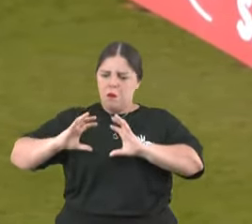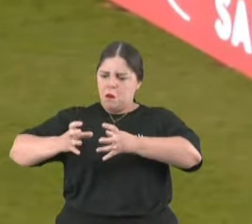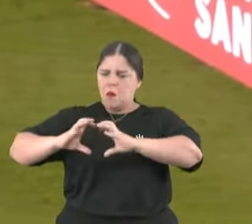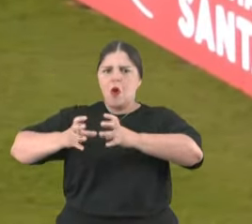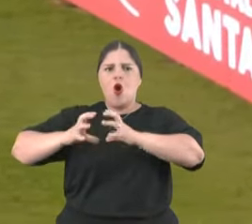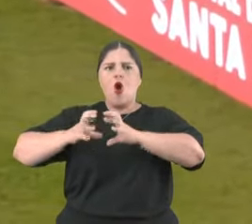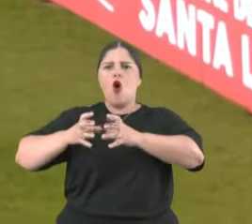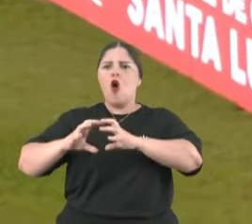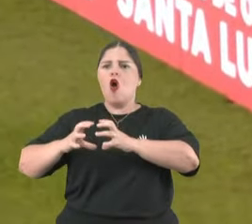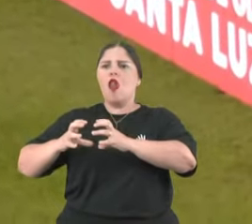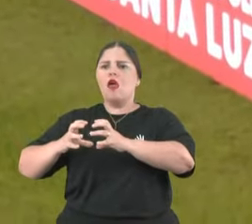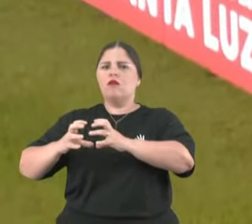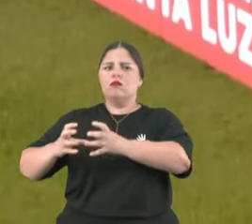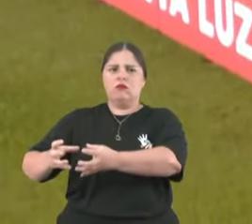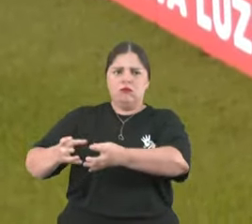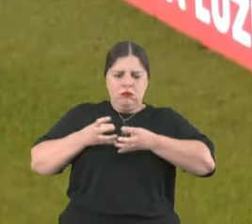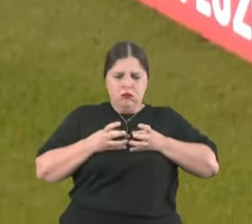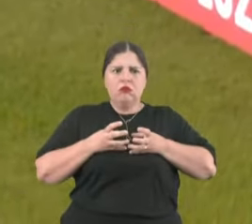ali. É, expulsou o Gandula.